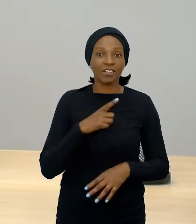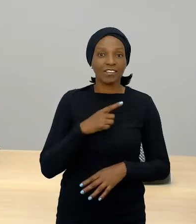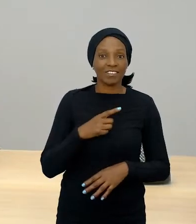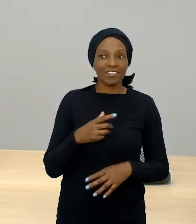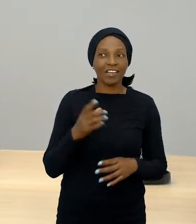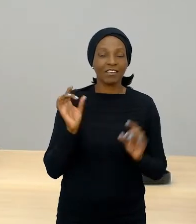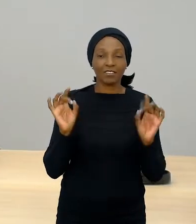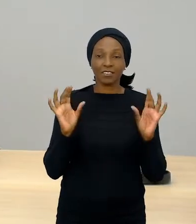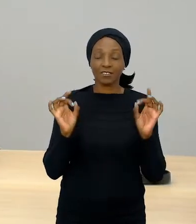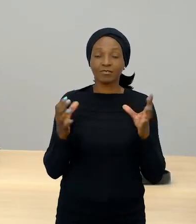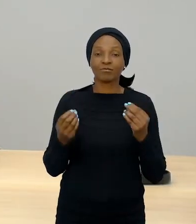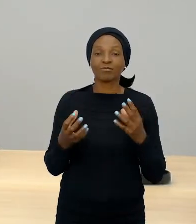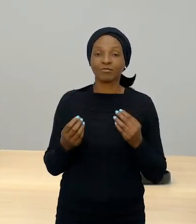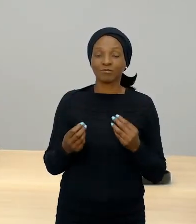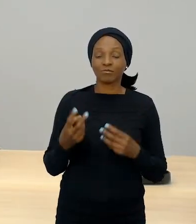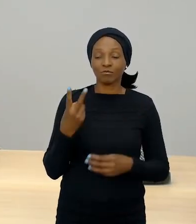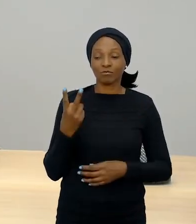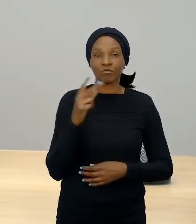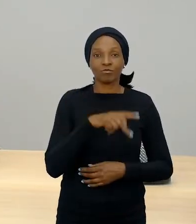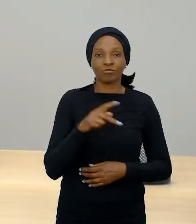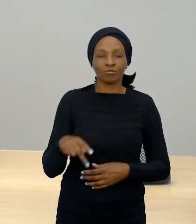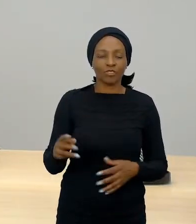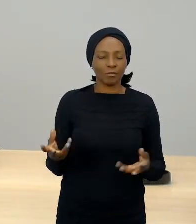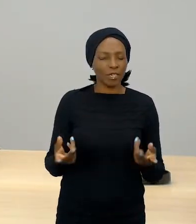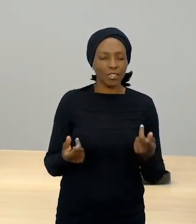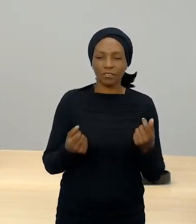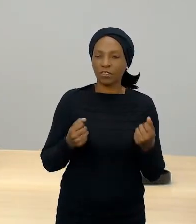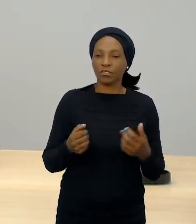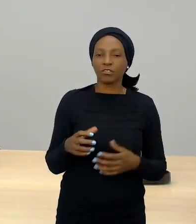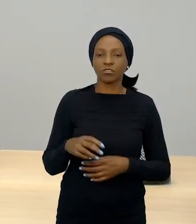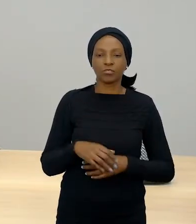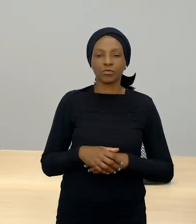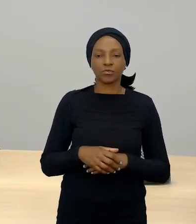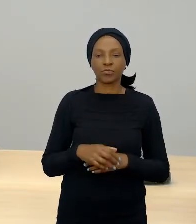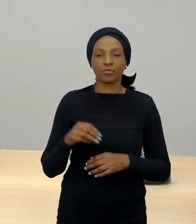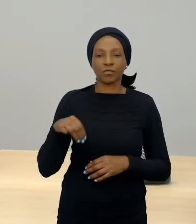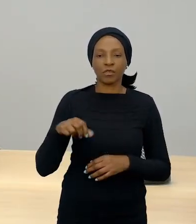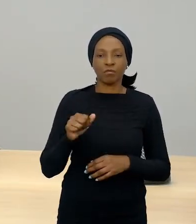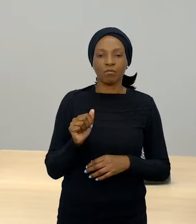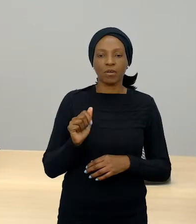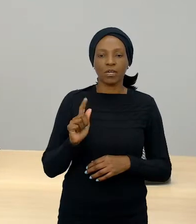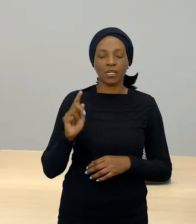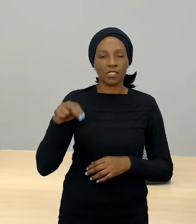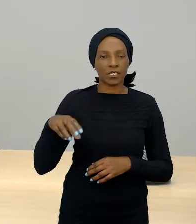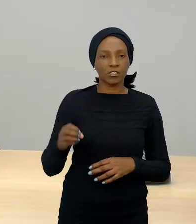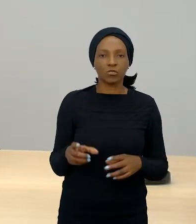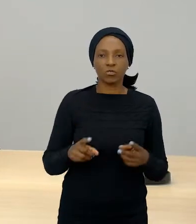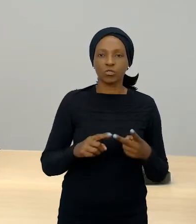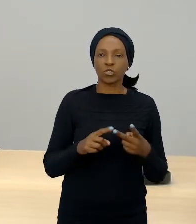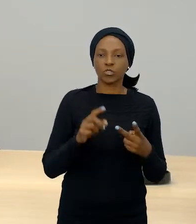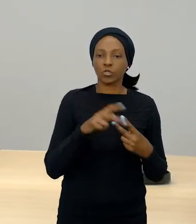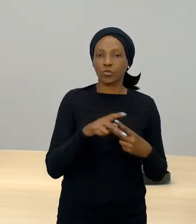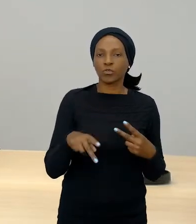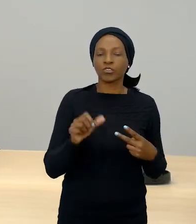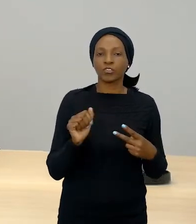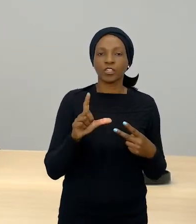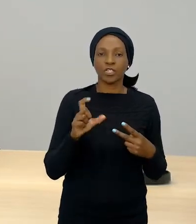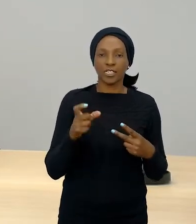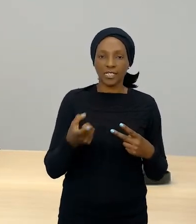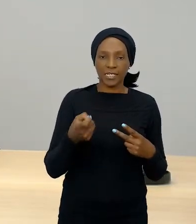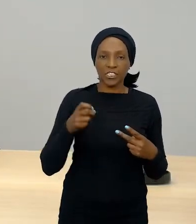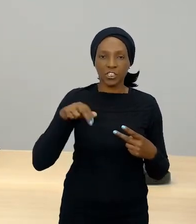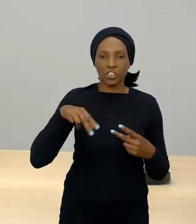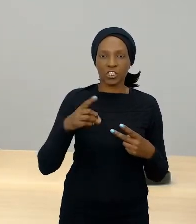especial aí, com dois professores maravilhosos, o Magno e o professor Alexandre, mas para a última